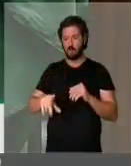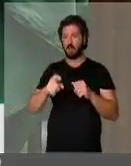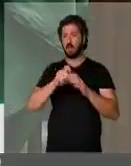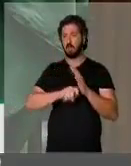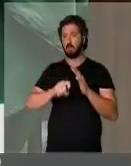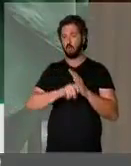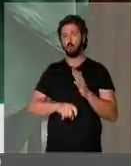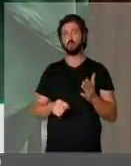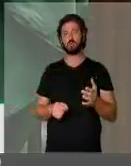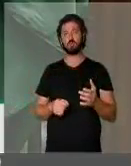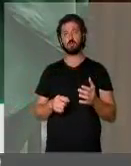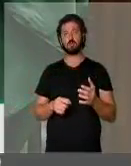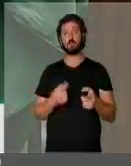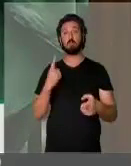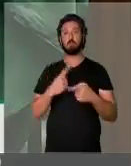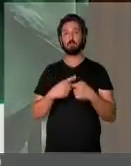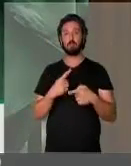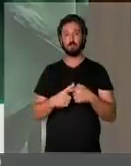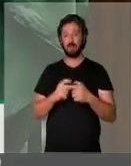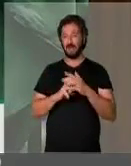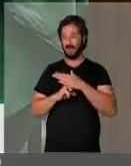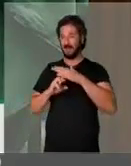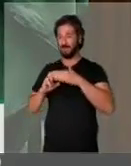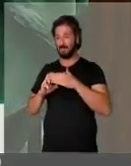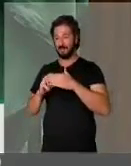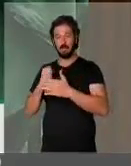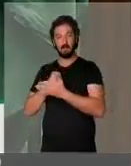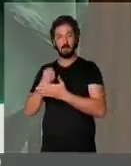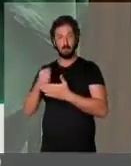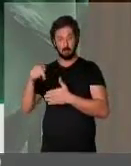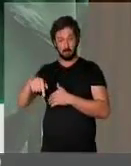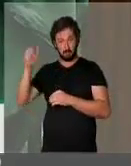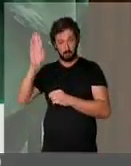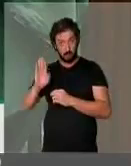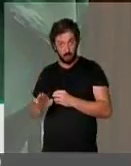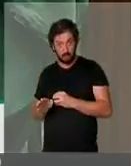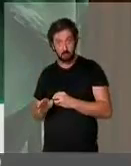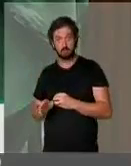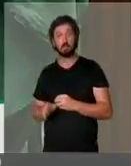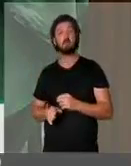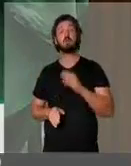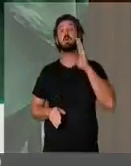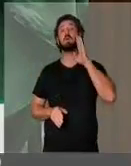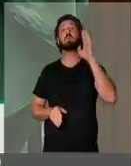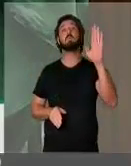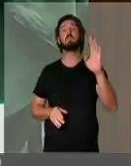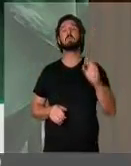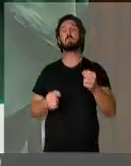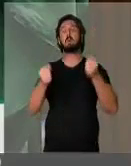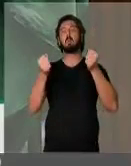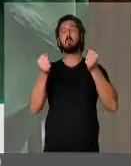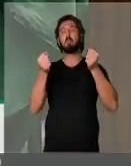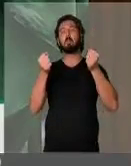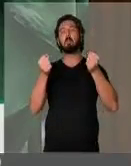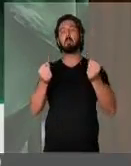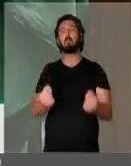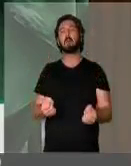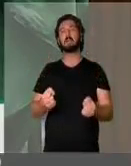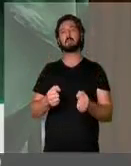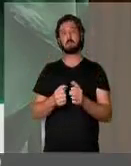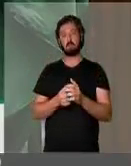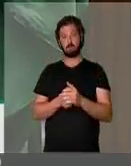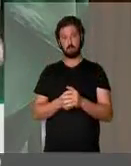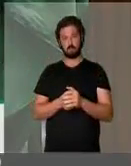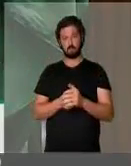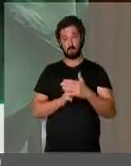Porque quando nós pensamos em empregador, em empresas no nosso país, qual é o maior fardo que pesa sobre aqueles